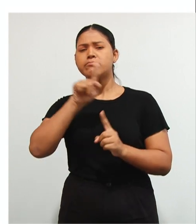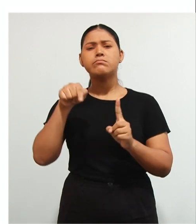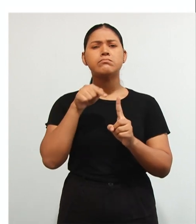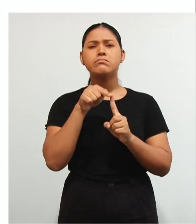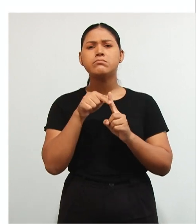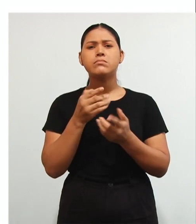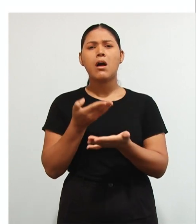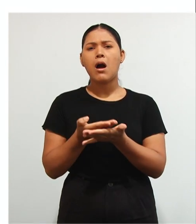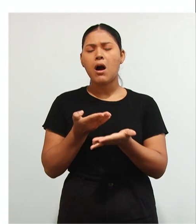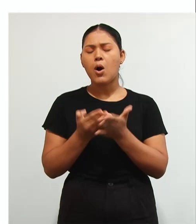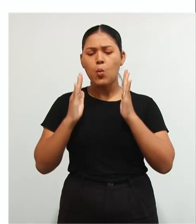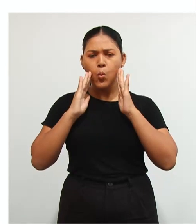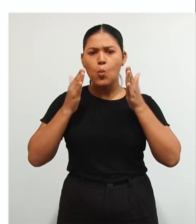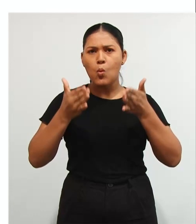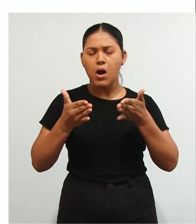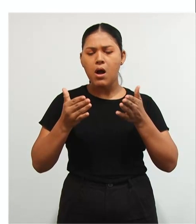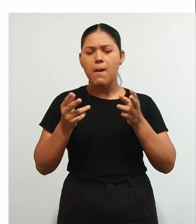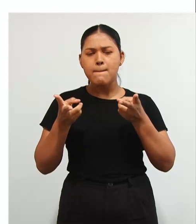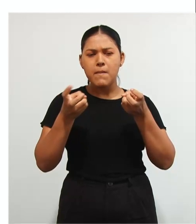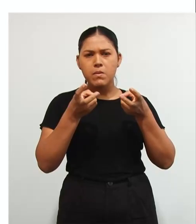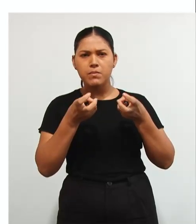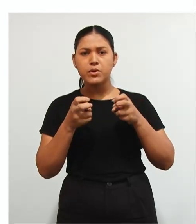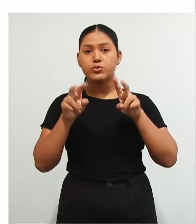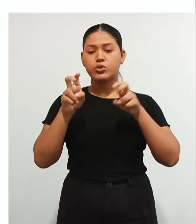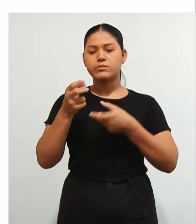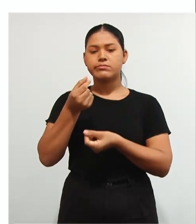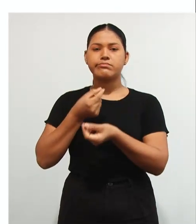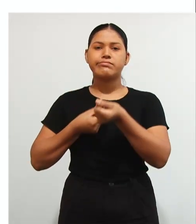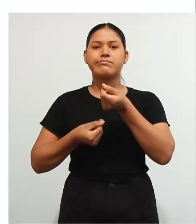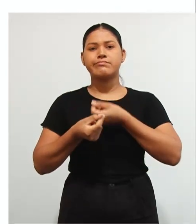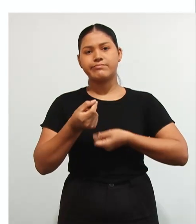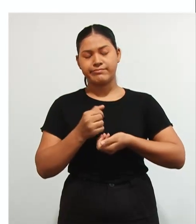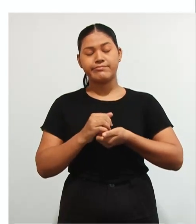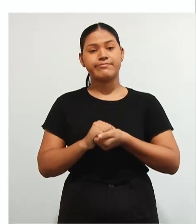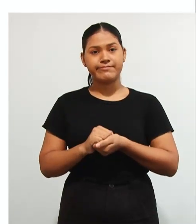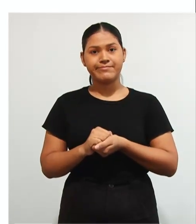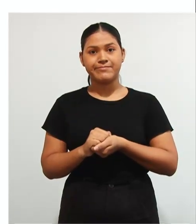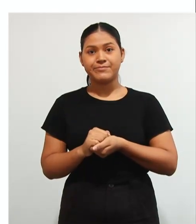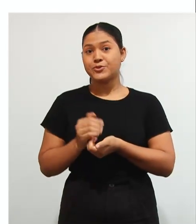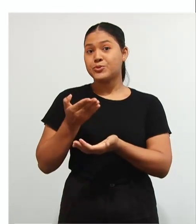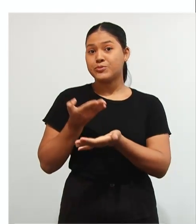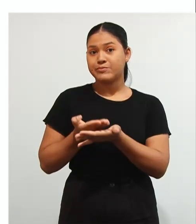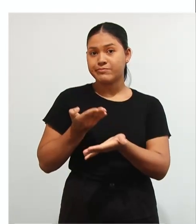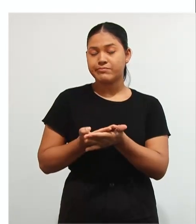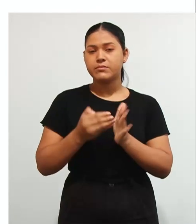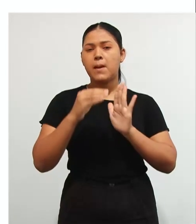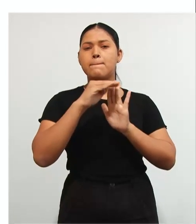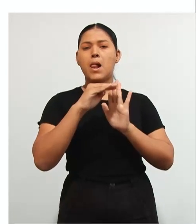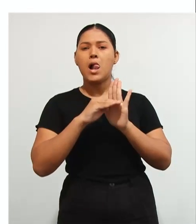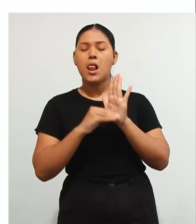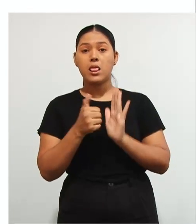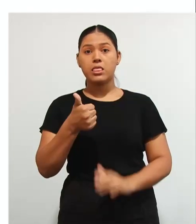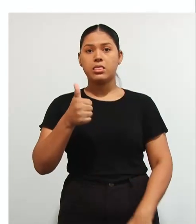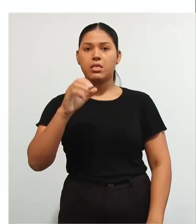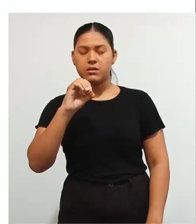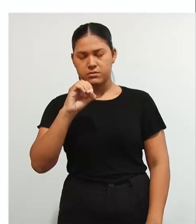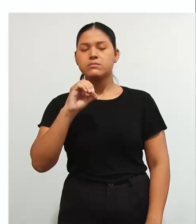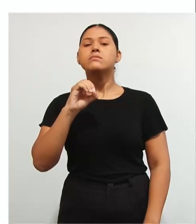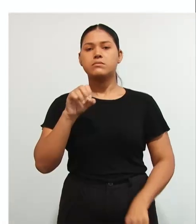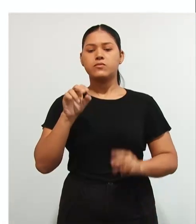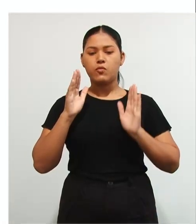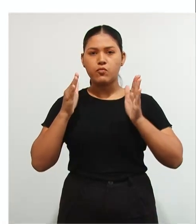na economia. Nós, então, estamos estudando os 10 princípios da economia, professor Gregory Mankiw. Na aula número 3, nós estudamos como as